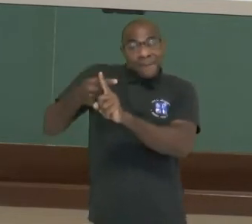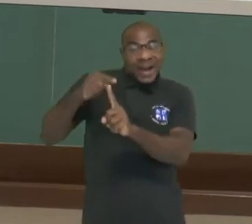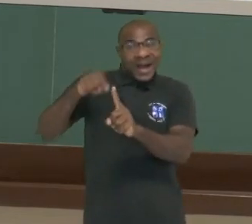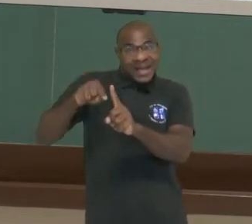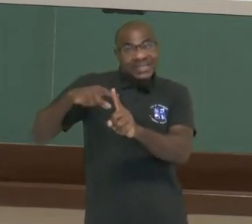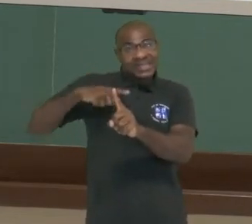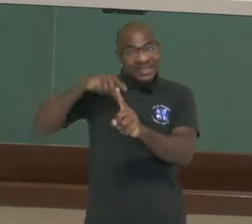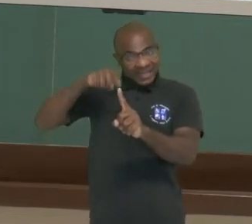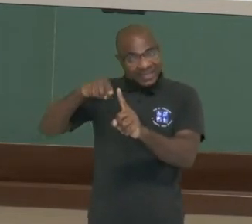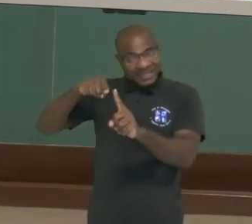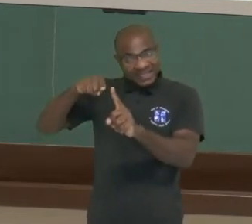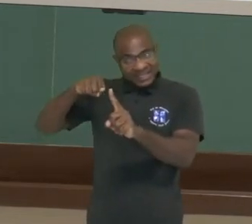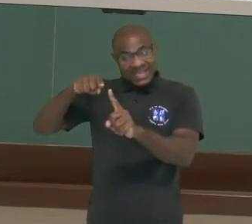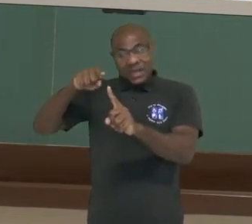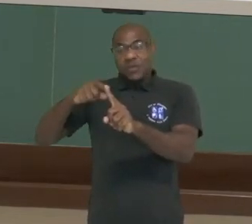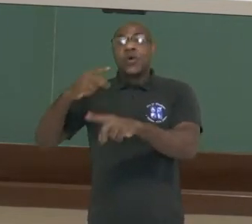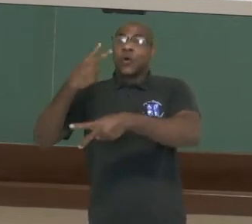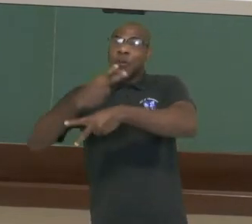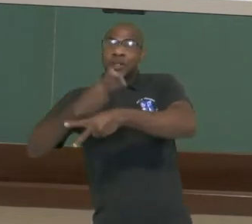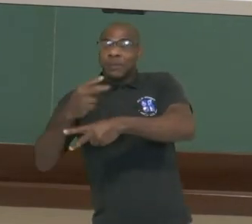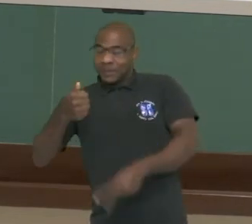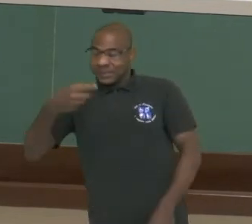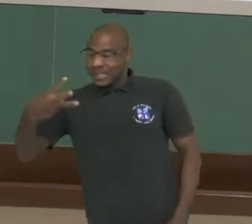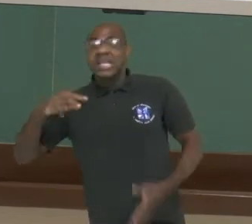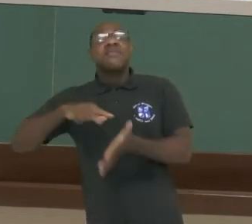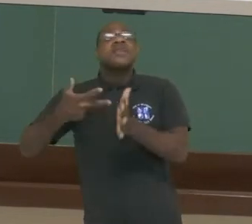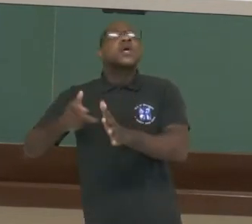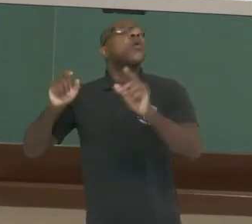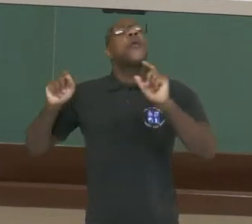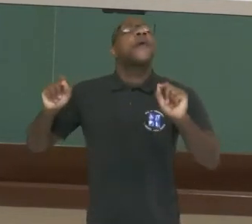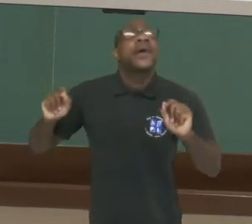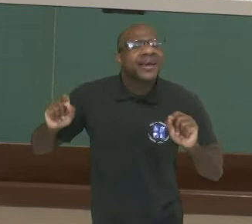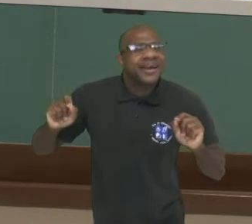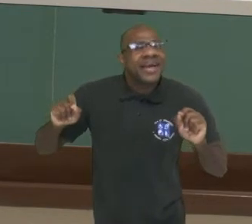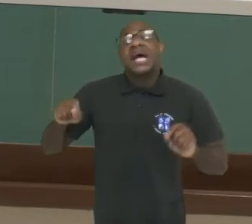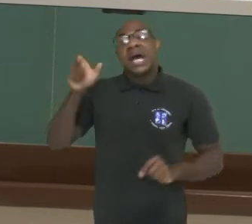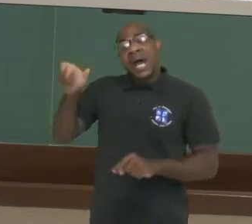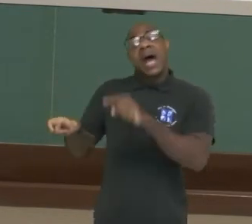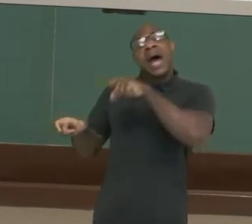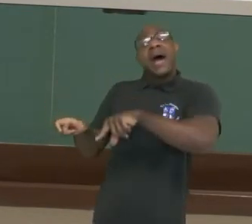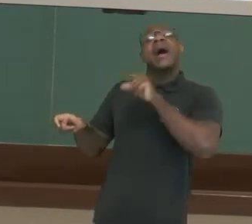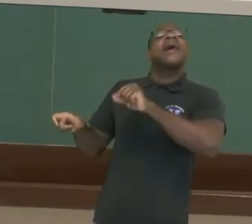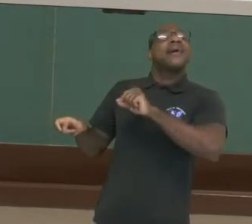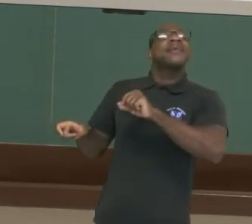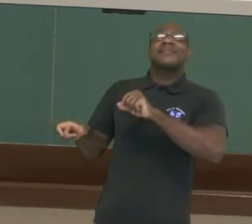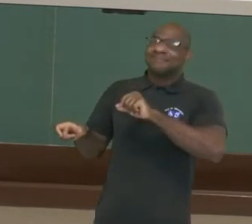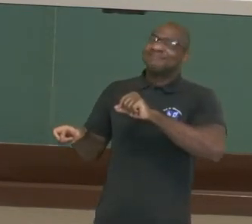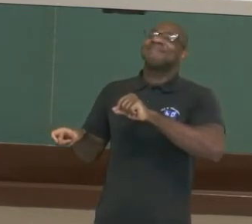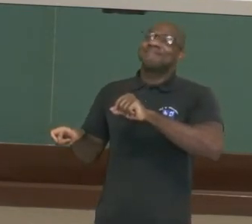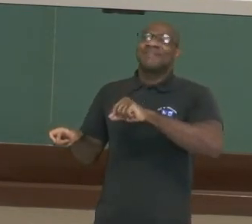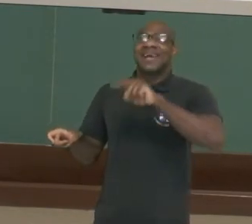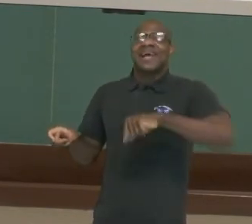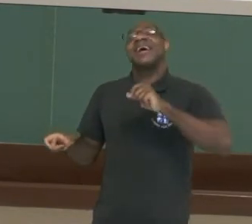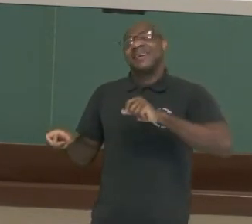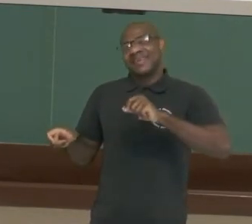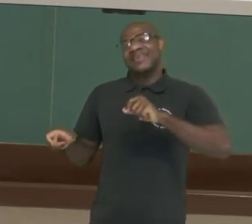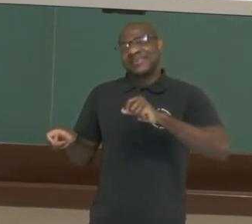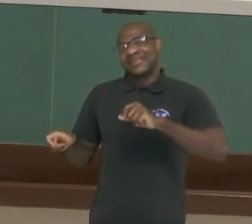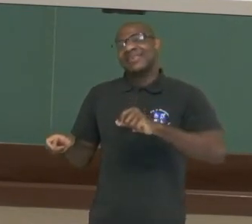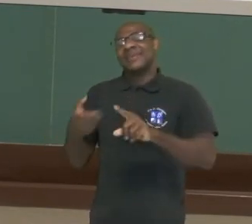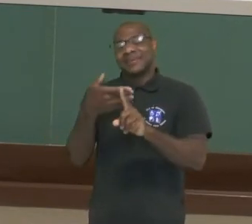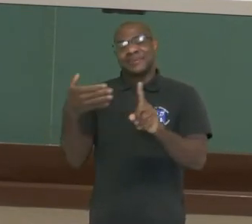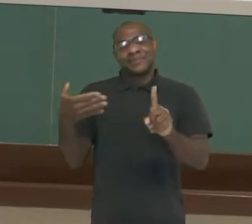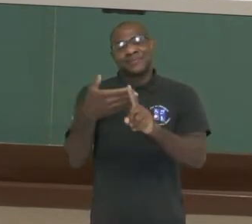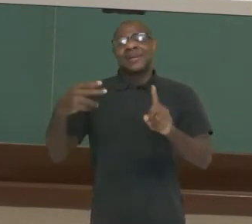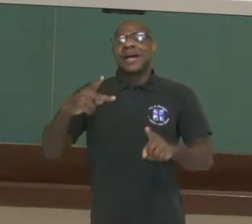no cromossomo 13 significa que este indivíduo é um indivíduo com síndrome